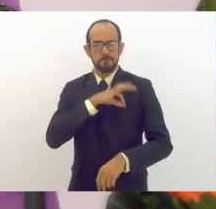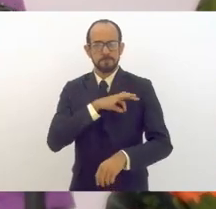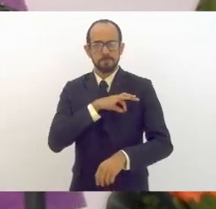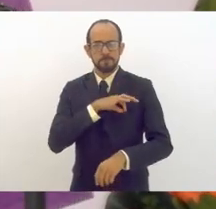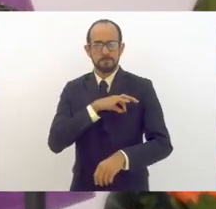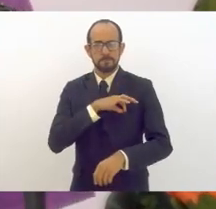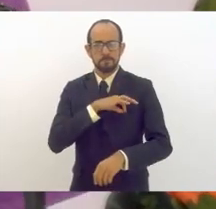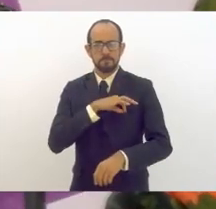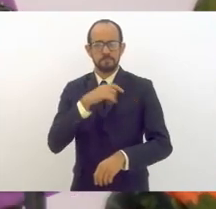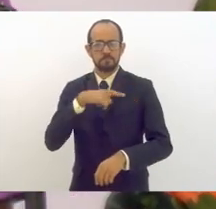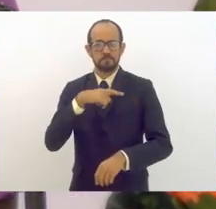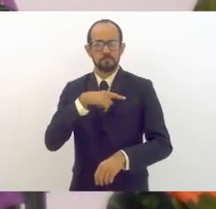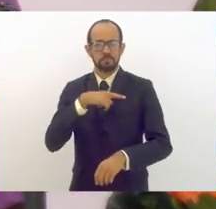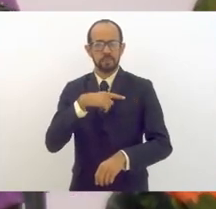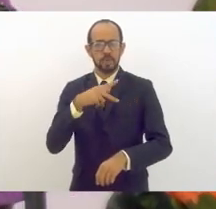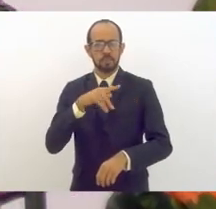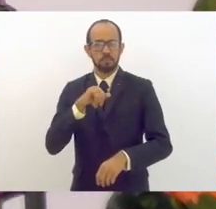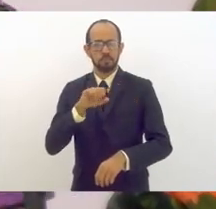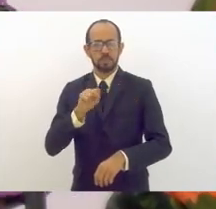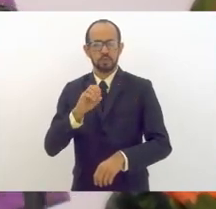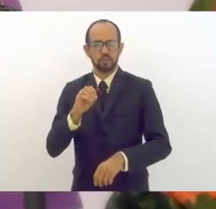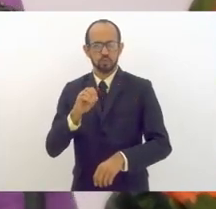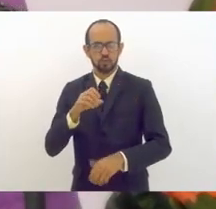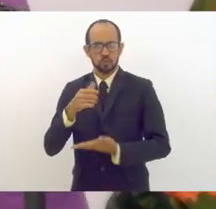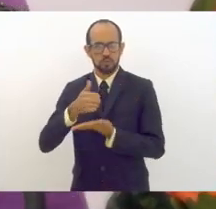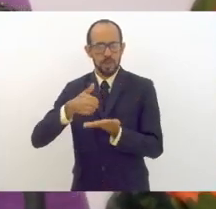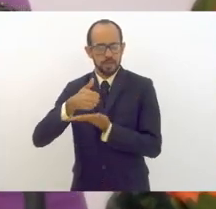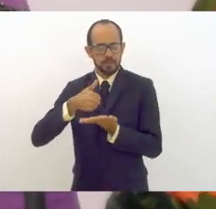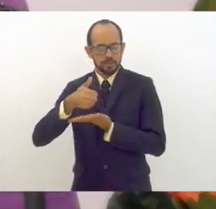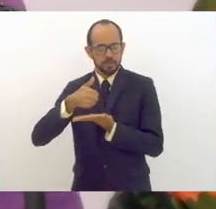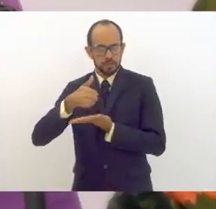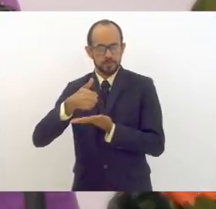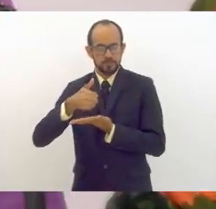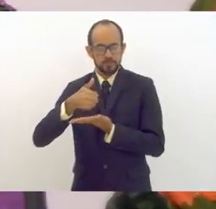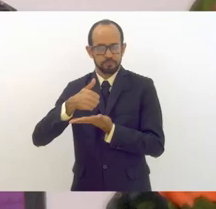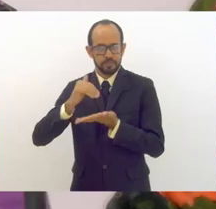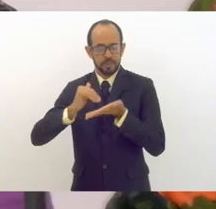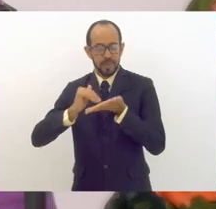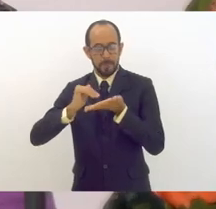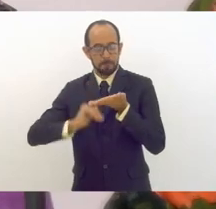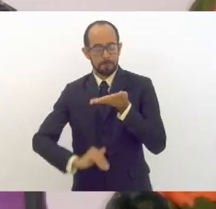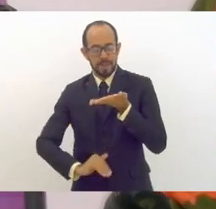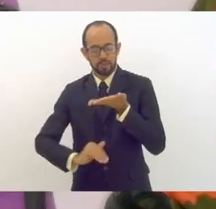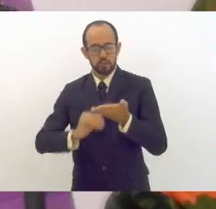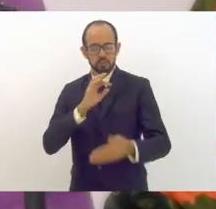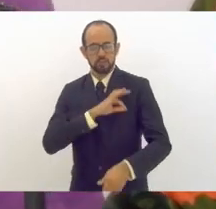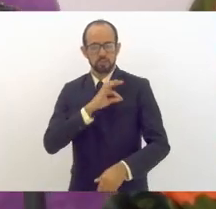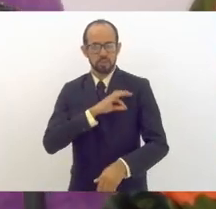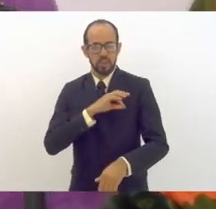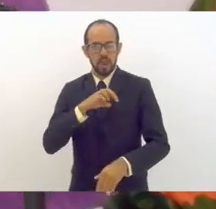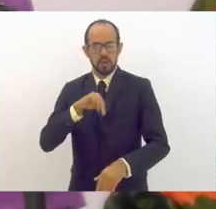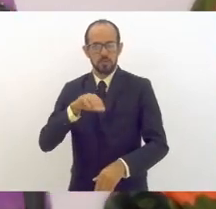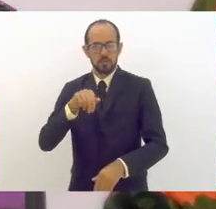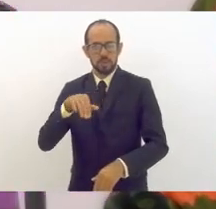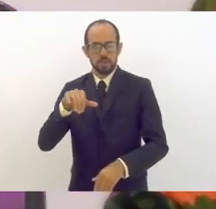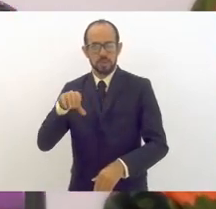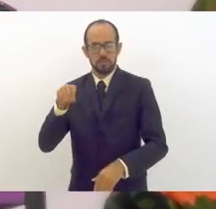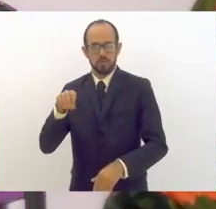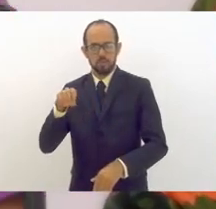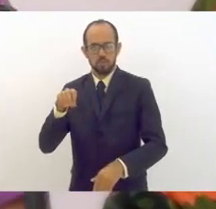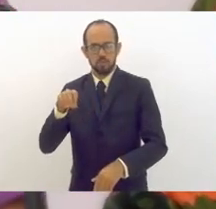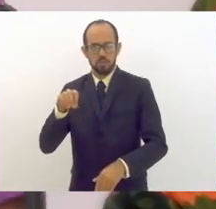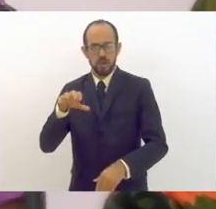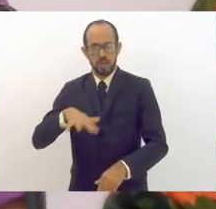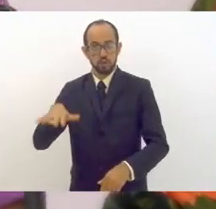salarial ela é construída a partir de um piso, dos pisos, e esses pisos estão abaixo do salário mínimo regional e